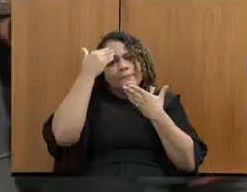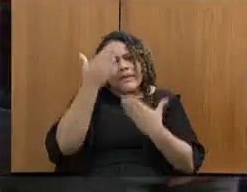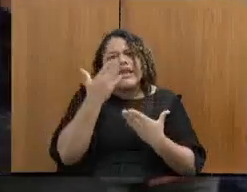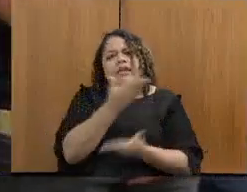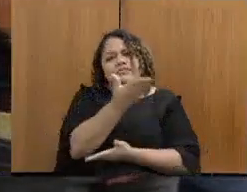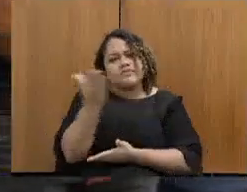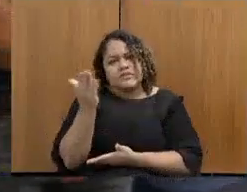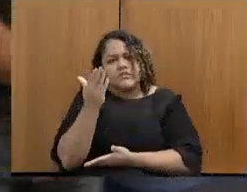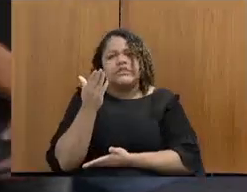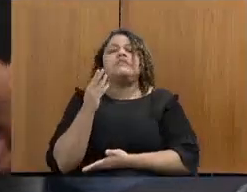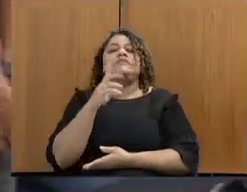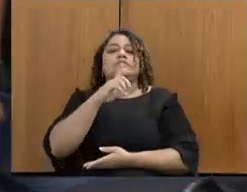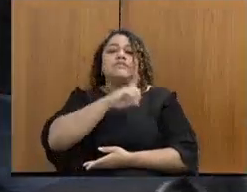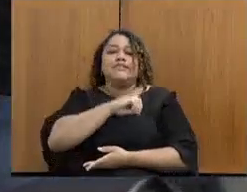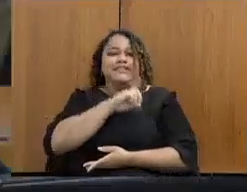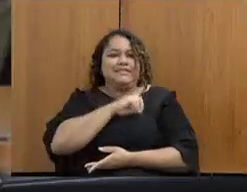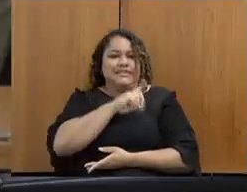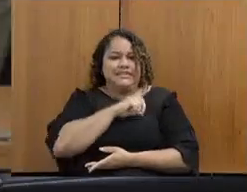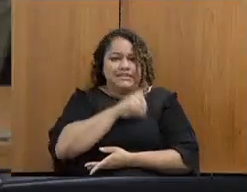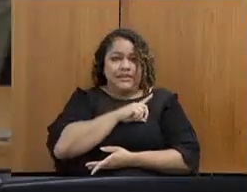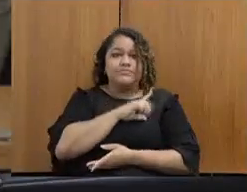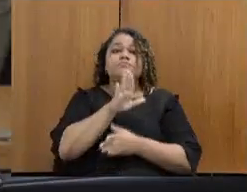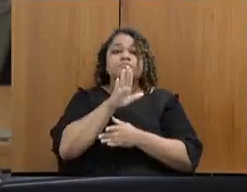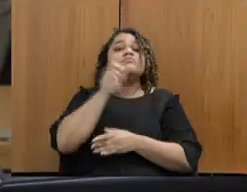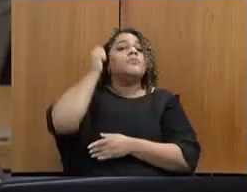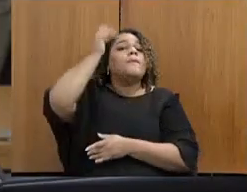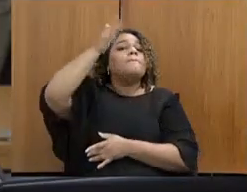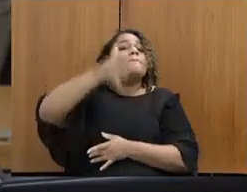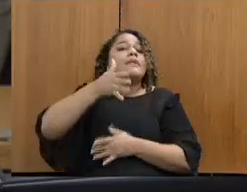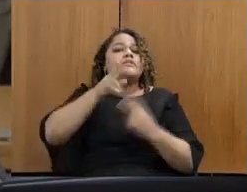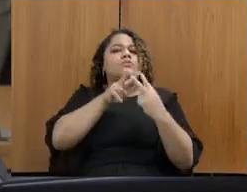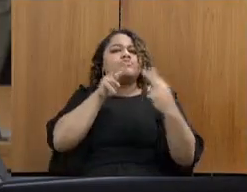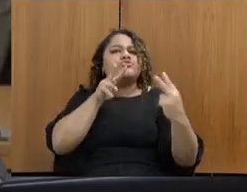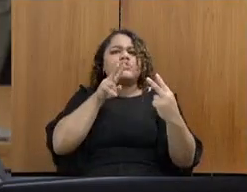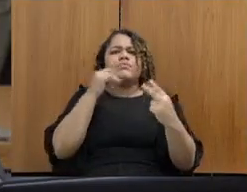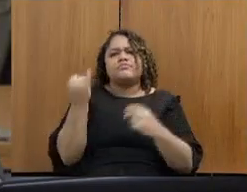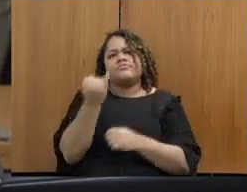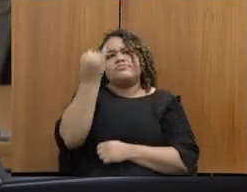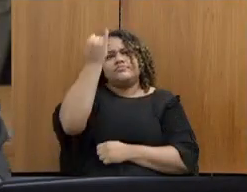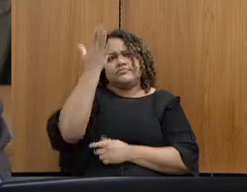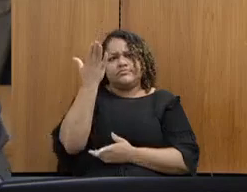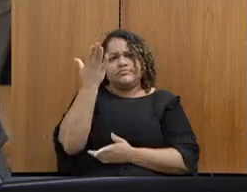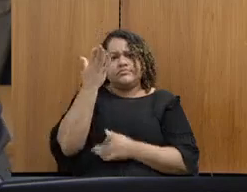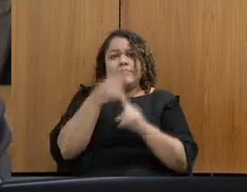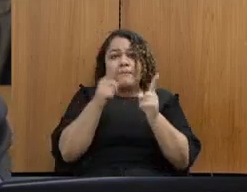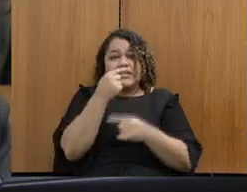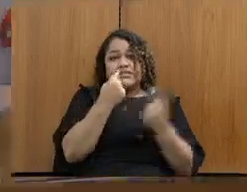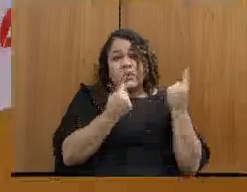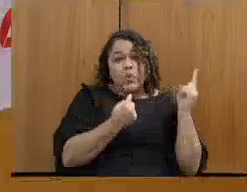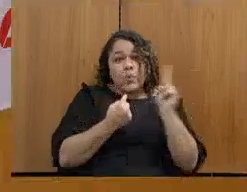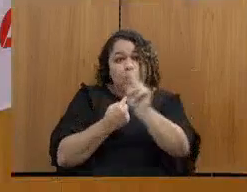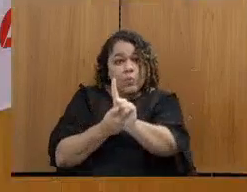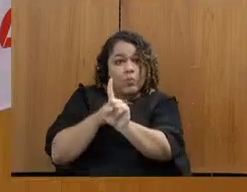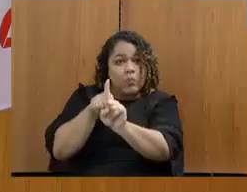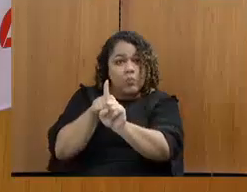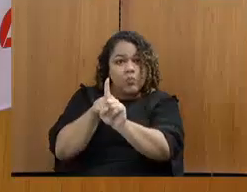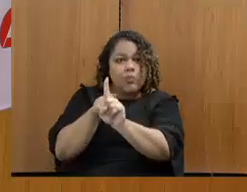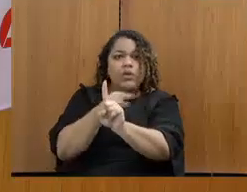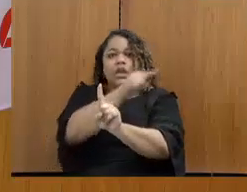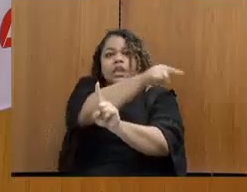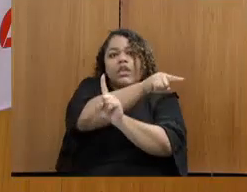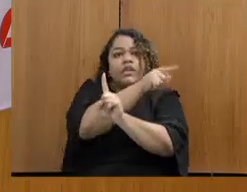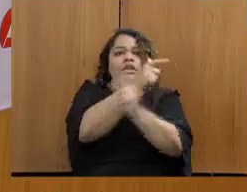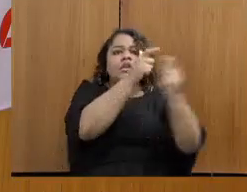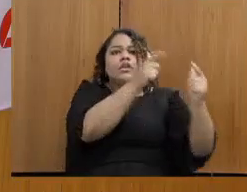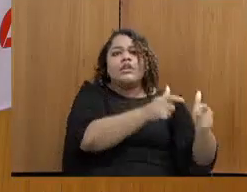ah digital é muito importante mas também no ambiente não adianta deixar um delegado lá e a fila sem efetivo sem